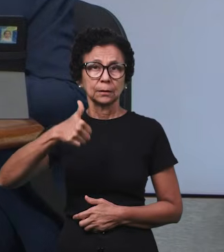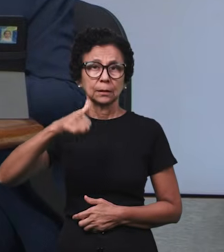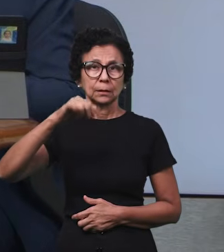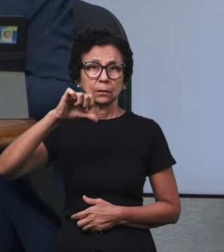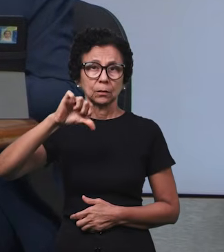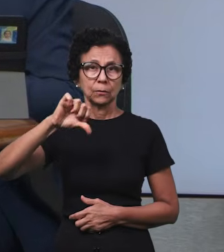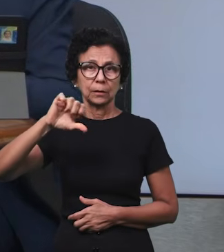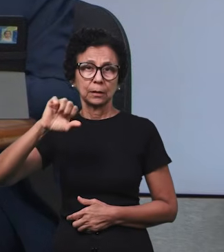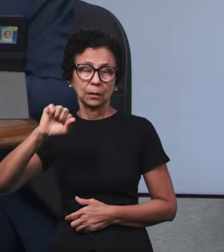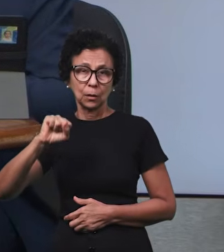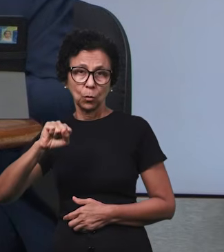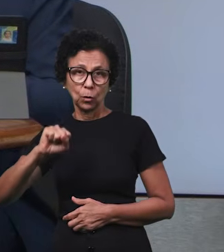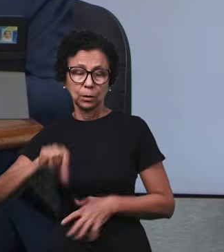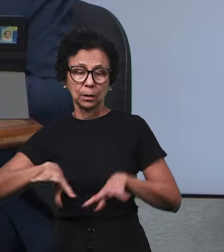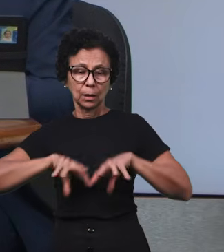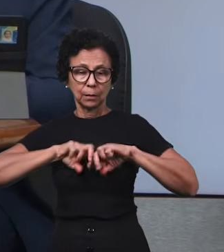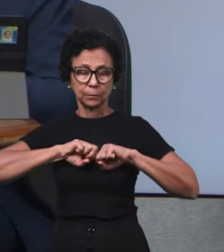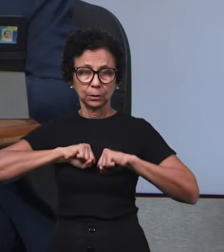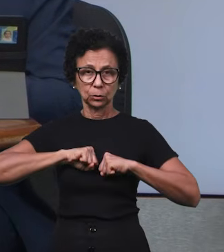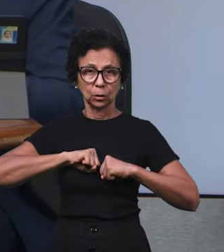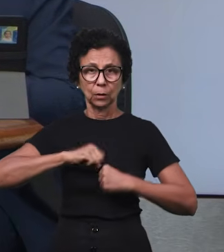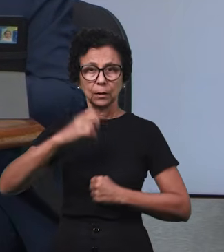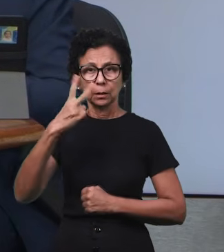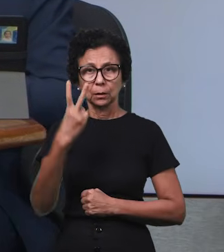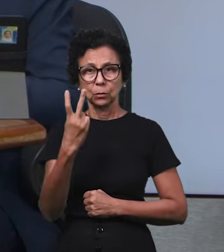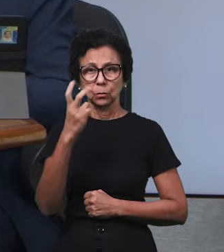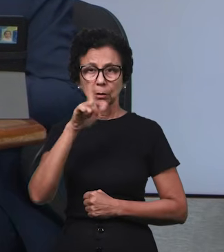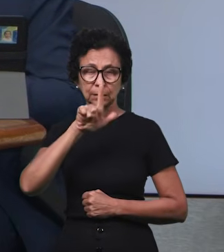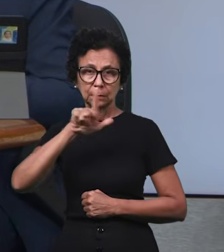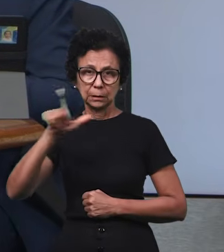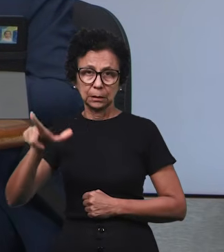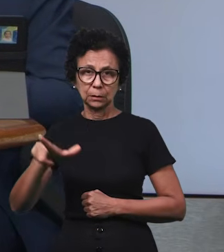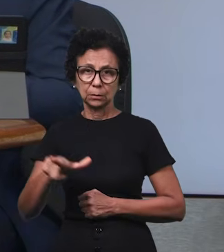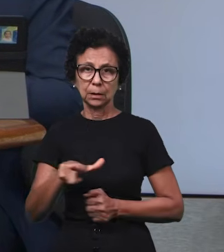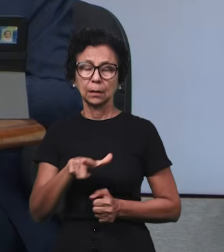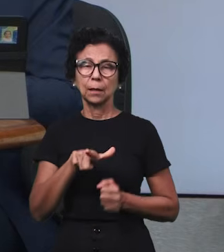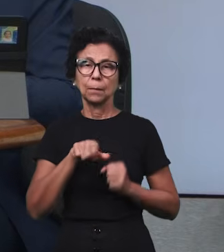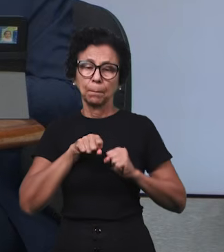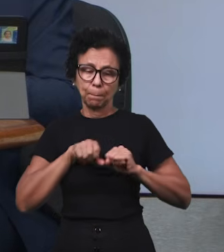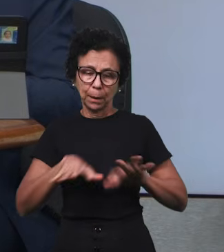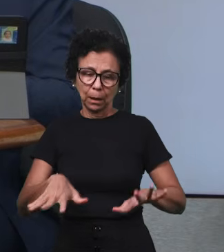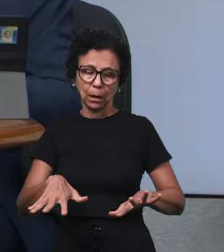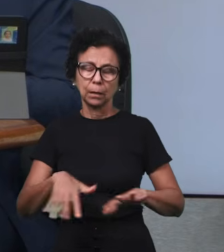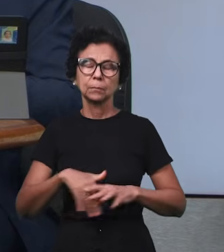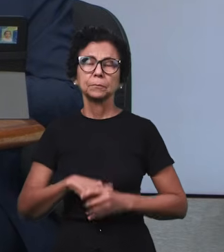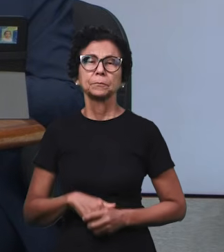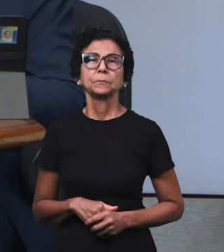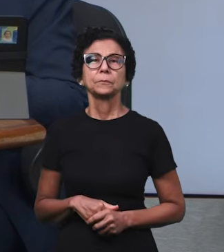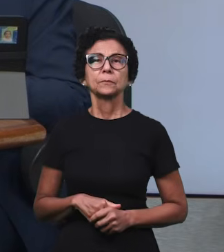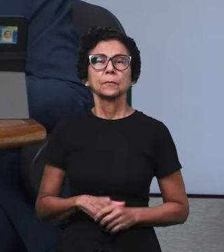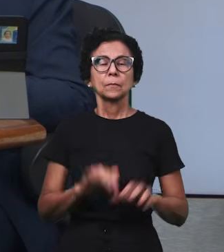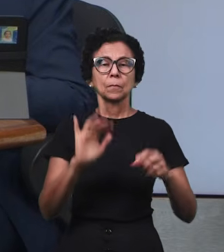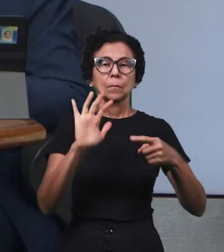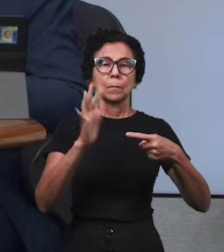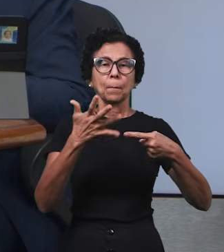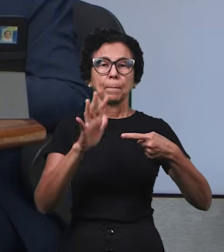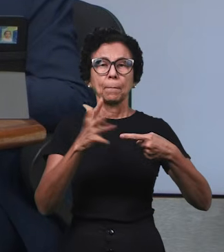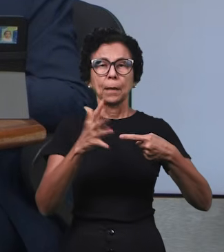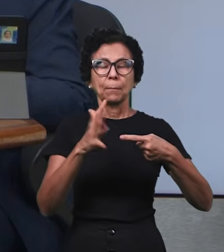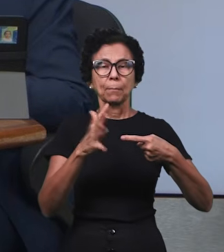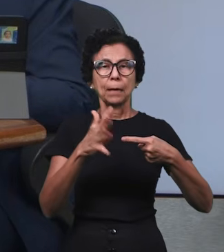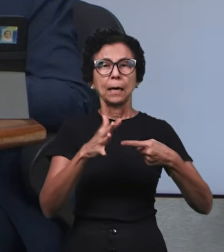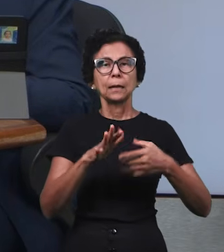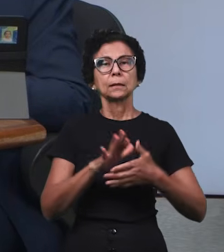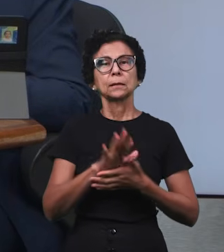198 e excreta mais ou menos uns 2 litros, né, de uma pessoa com 70, 80 quilos. Agora, uma máquina de